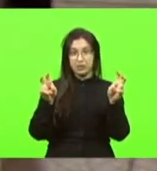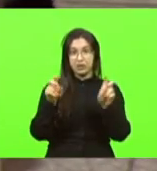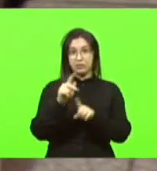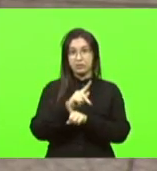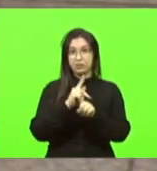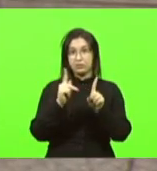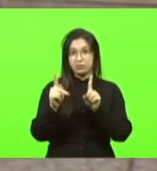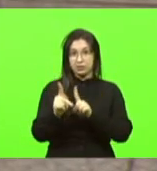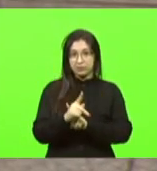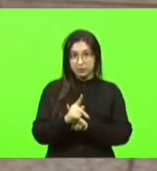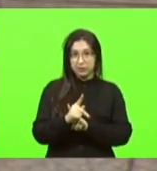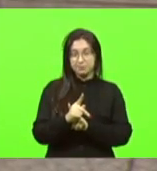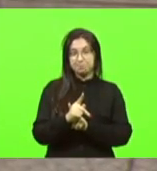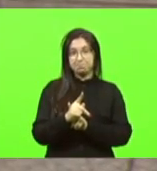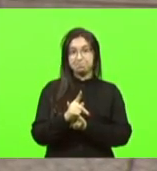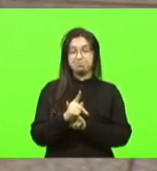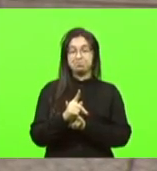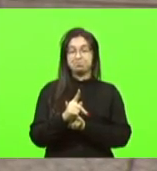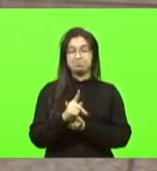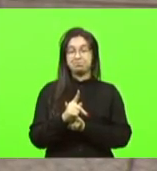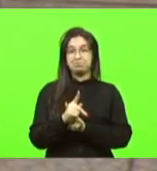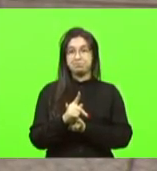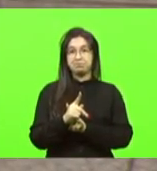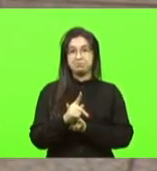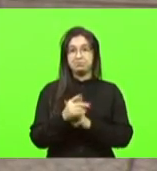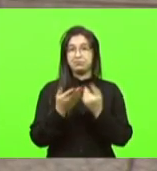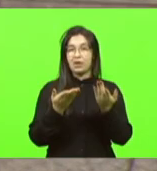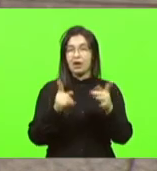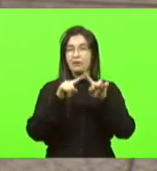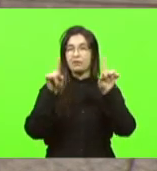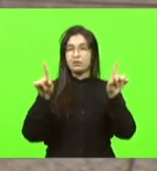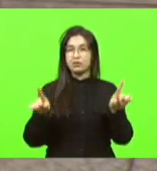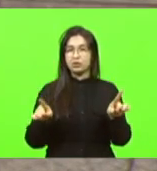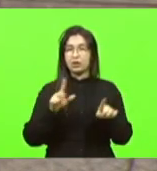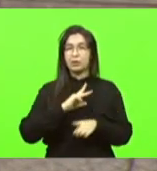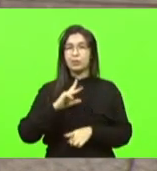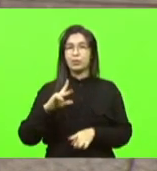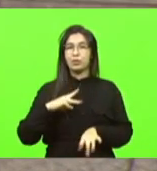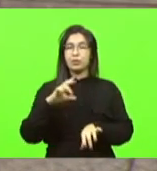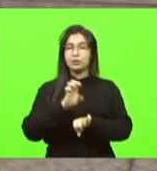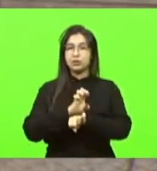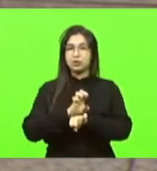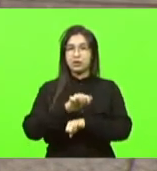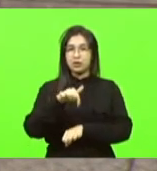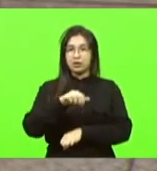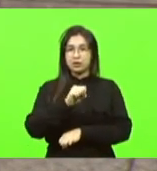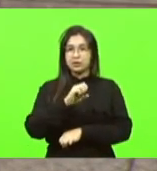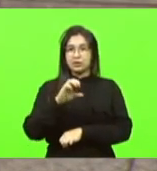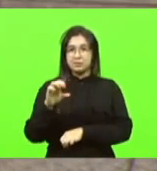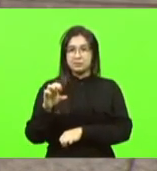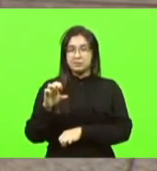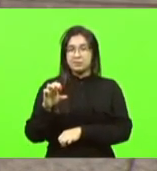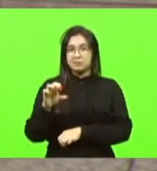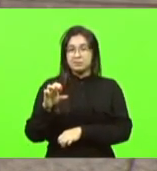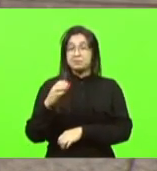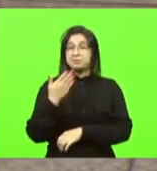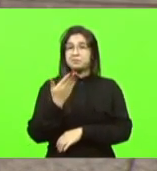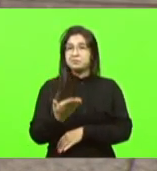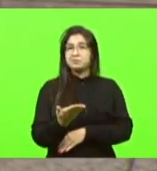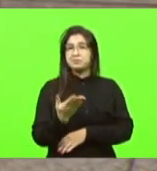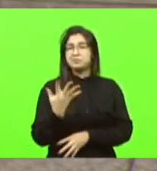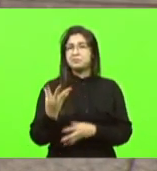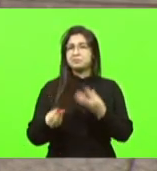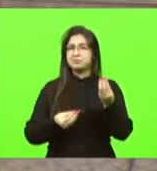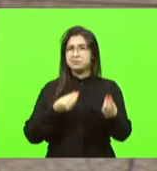fala da questão da Previdência do funcionário público estadual aqui em Santa Catarina e elas